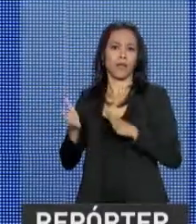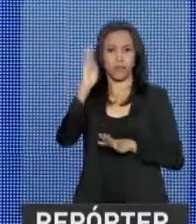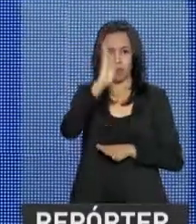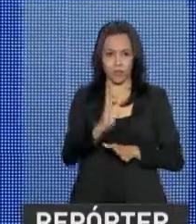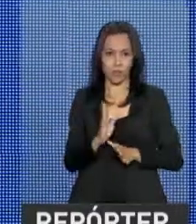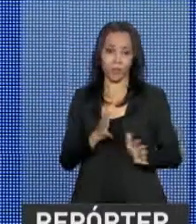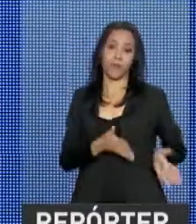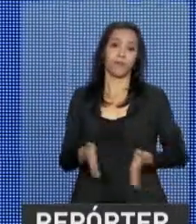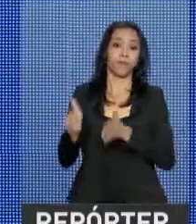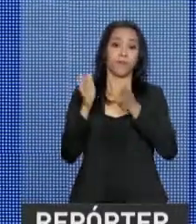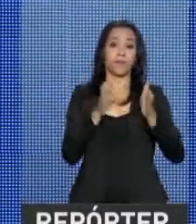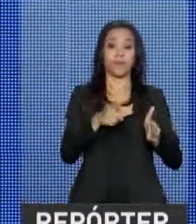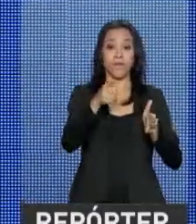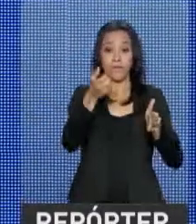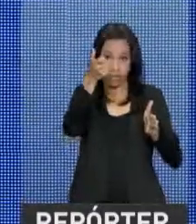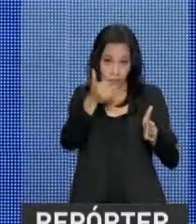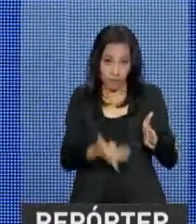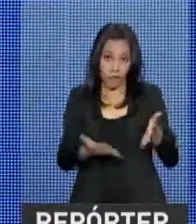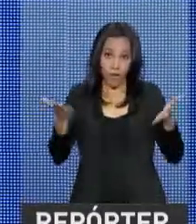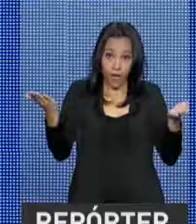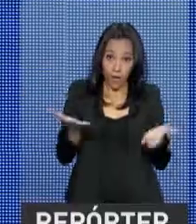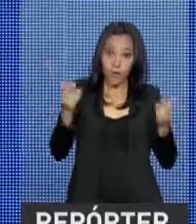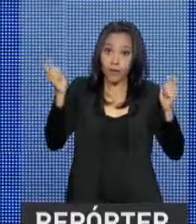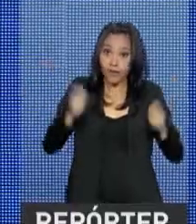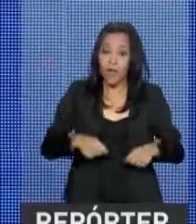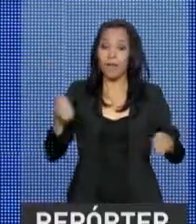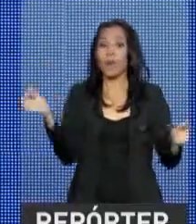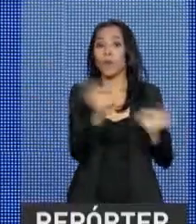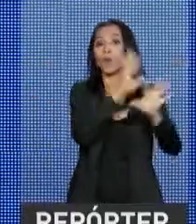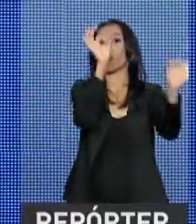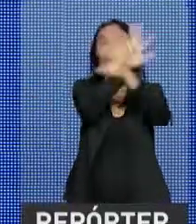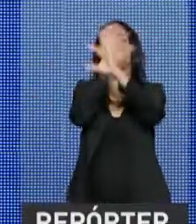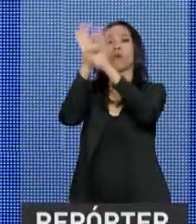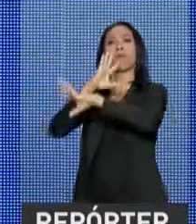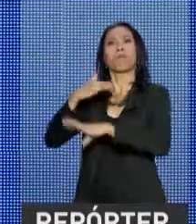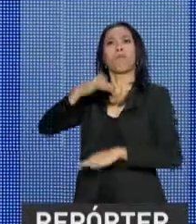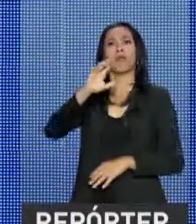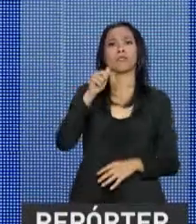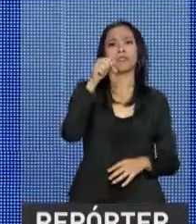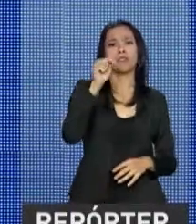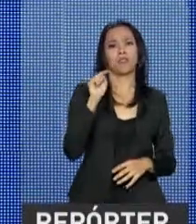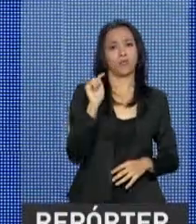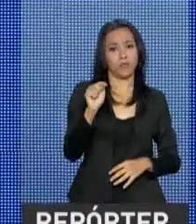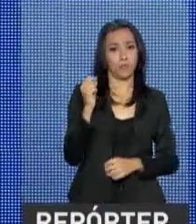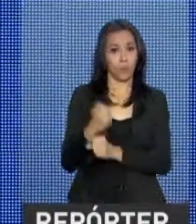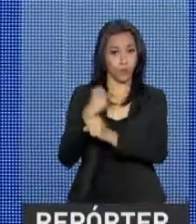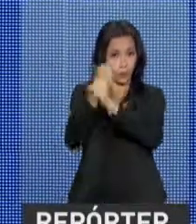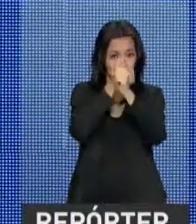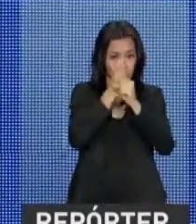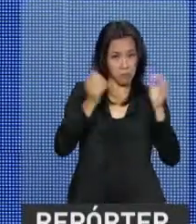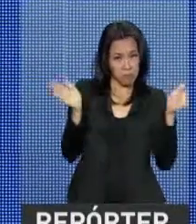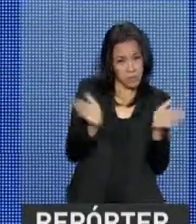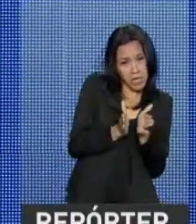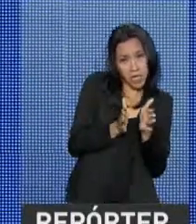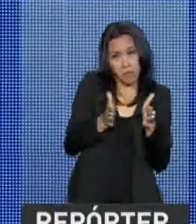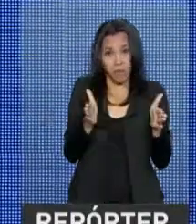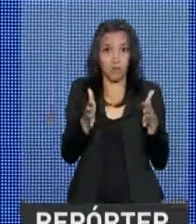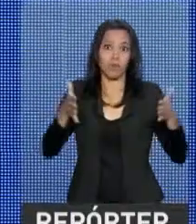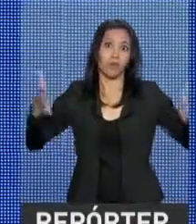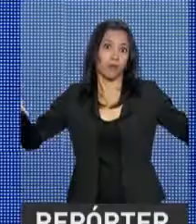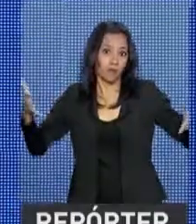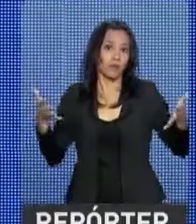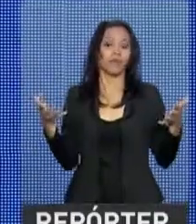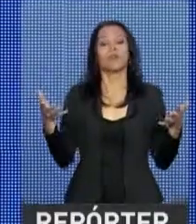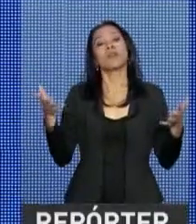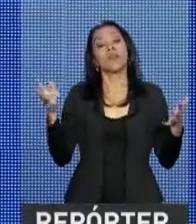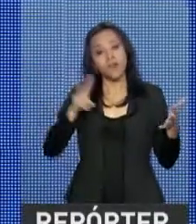será possível concluir mais de sete mil obras de pequeno médio e grande porte que